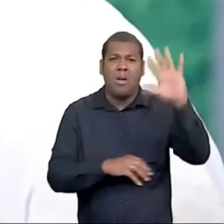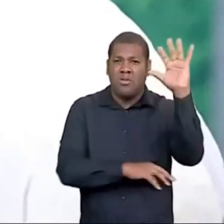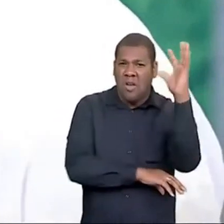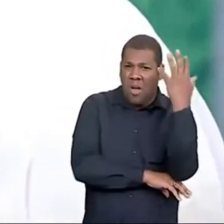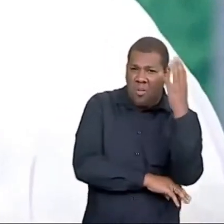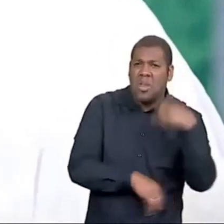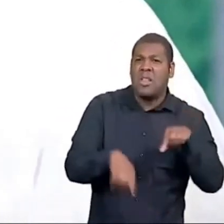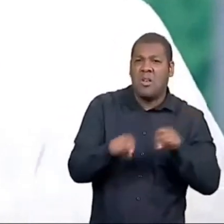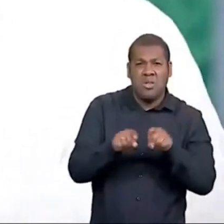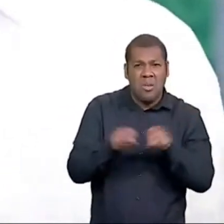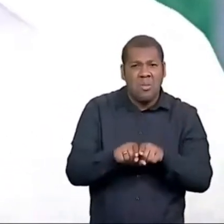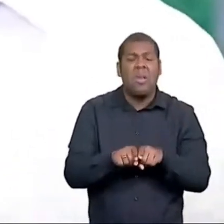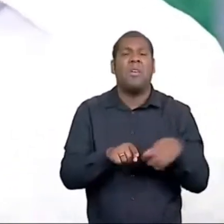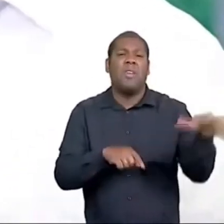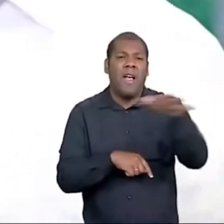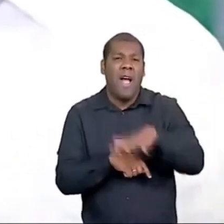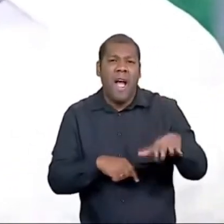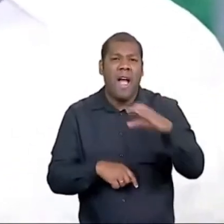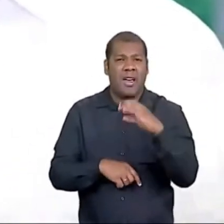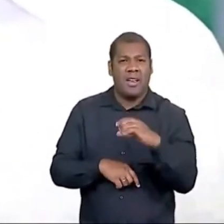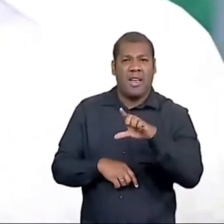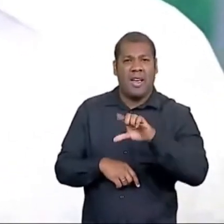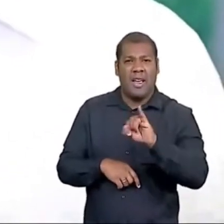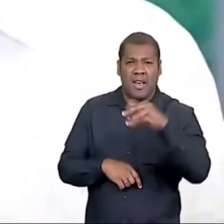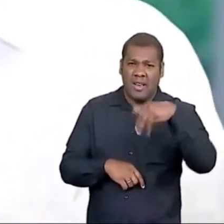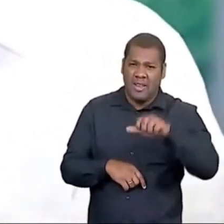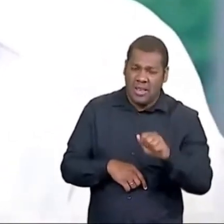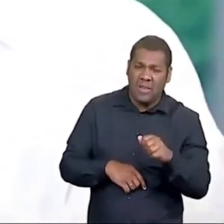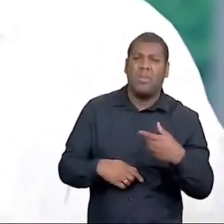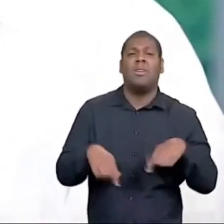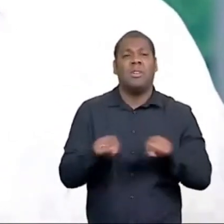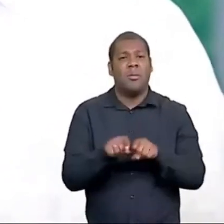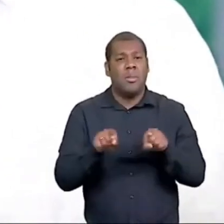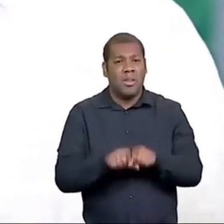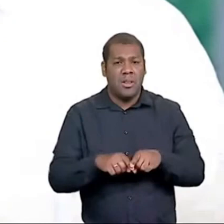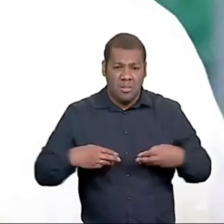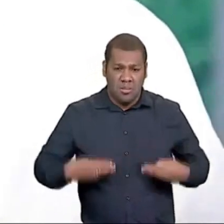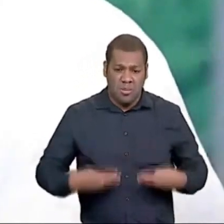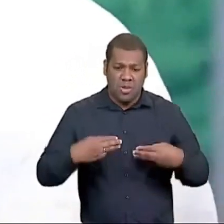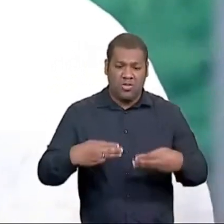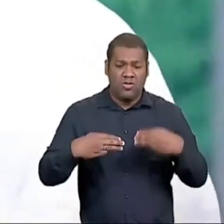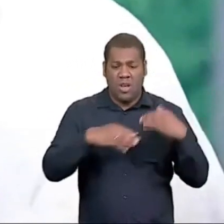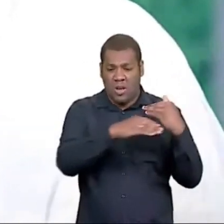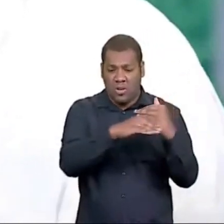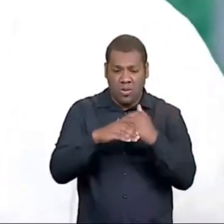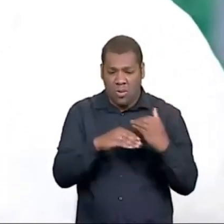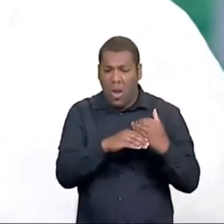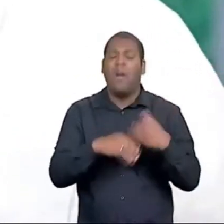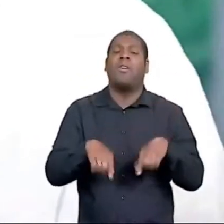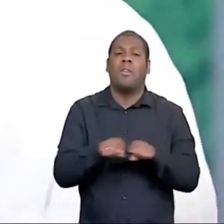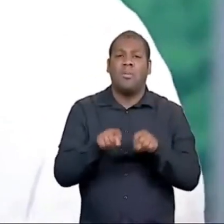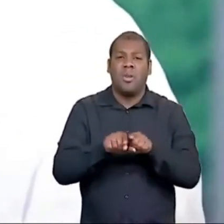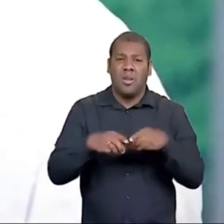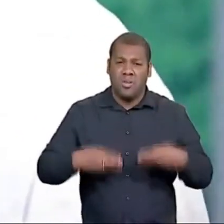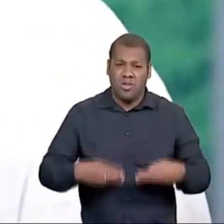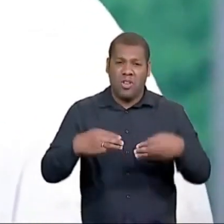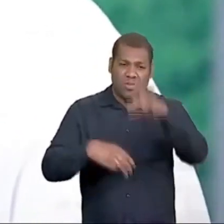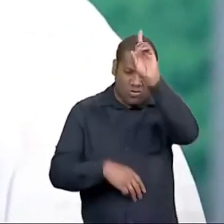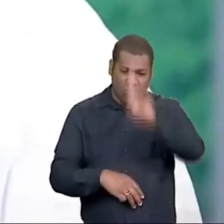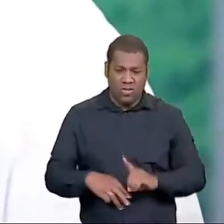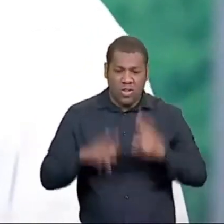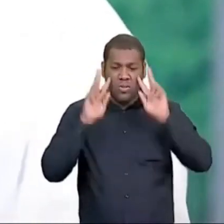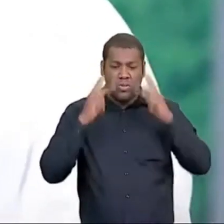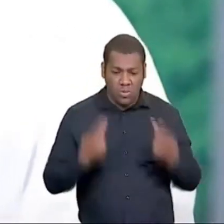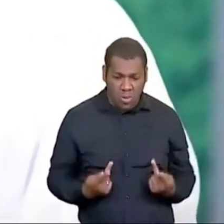de água. Depois nós temos o Ministério da Igualdade Racial, depois nós temos o Ministério do Direito Humano, depois nós temos o Ministério da Mulher, e depois nós